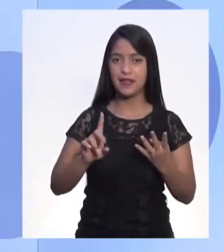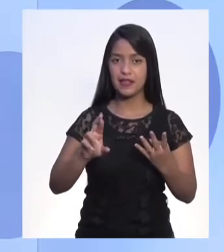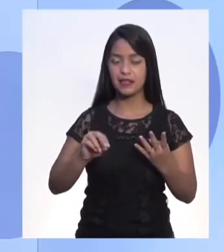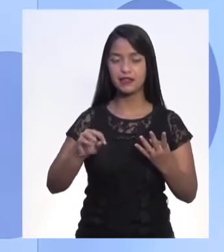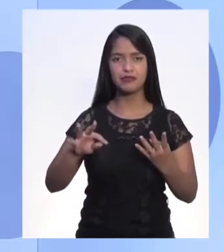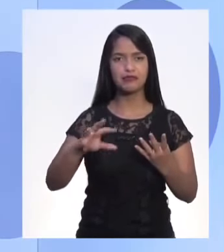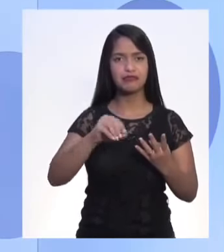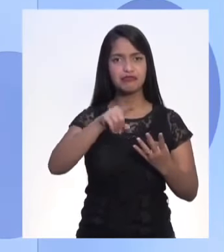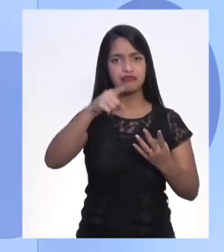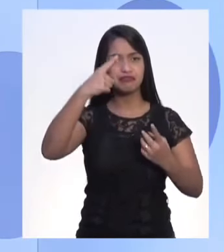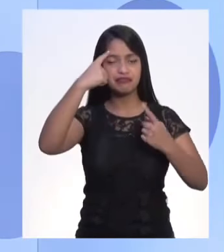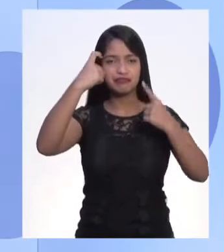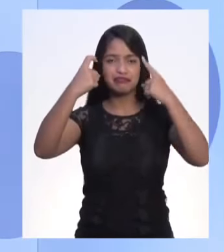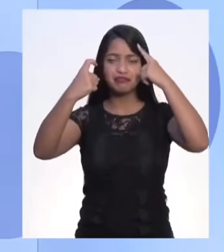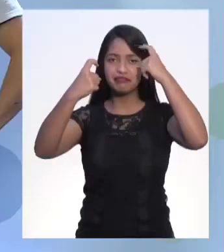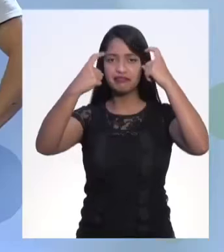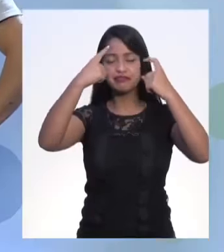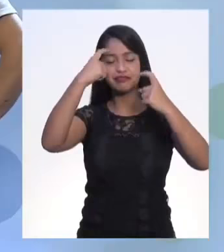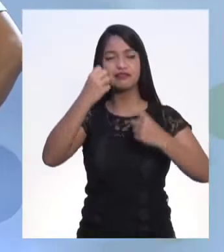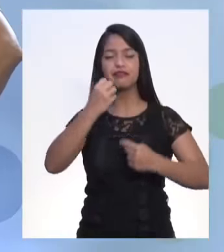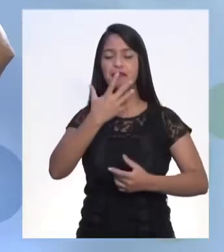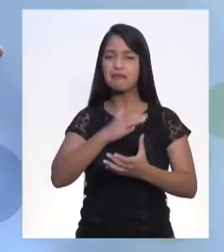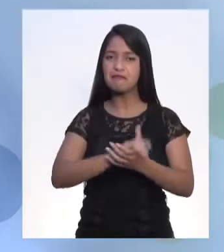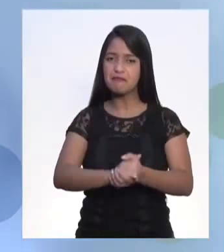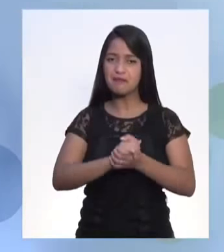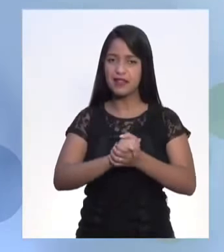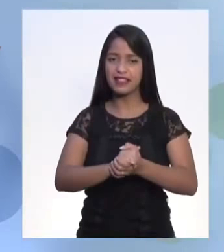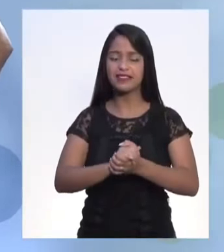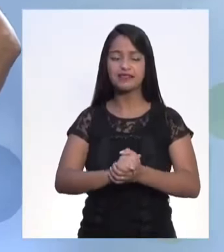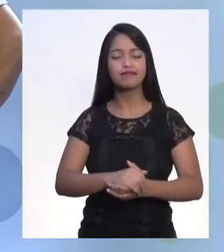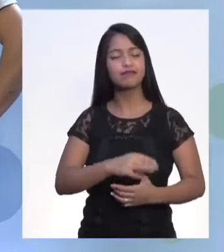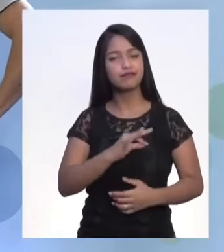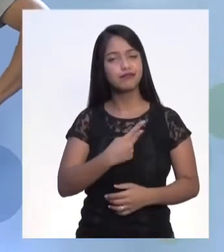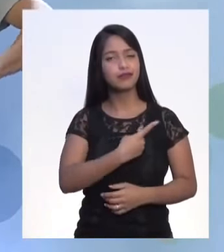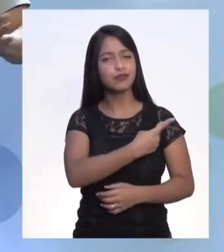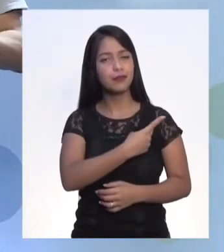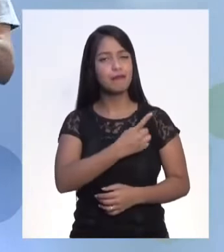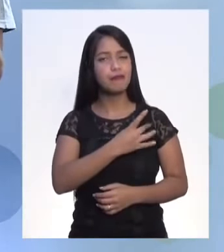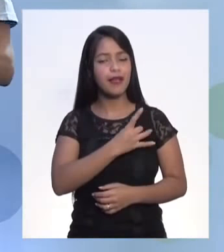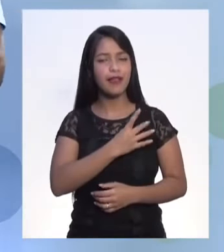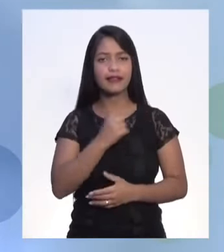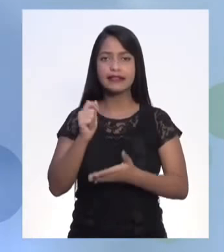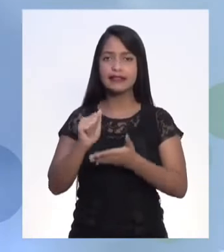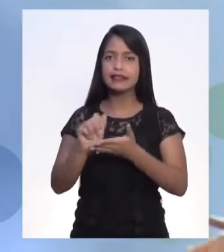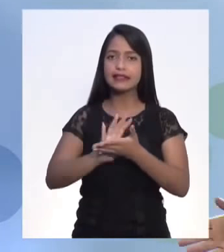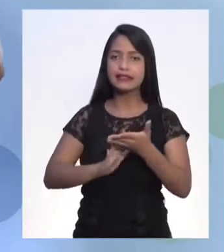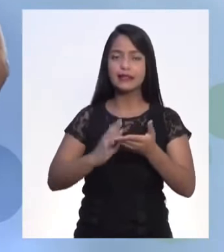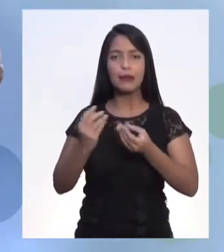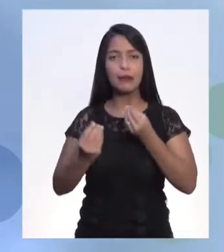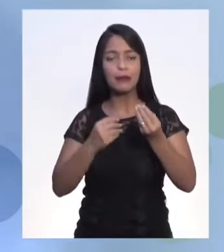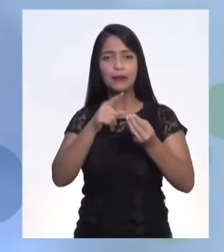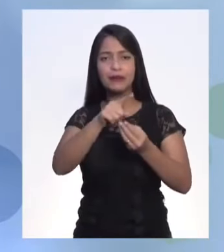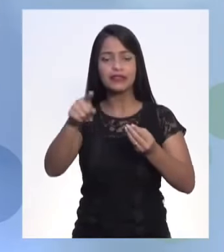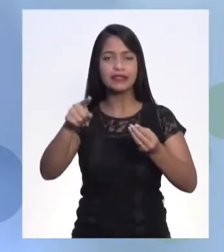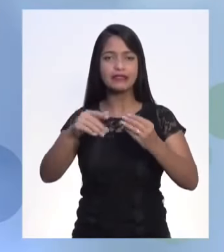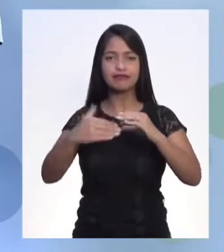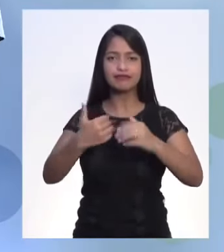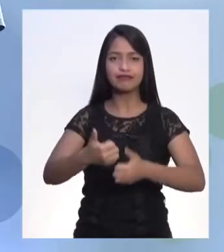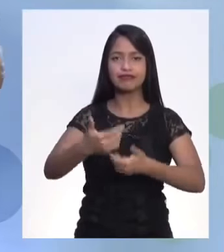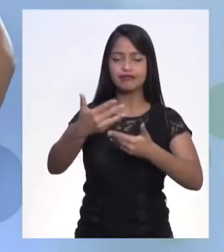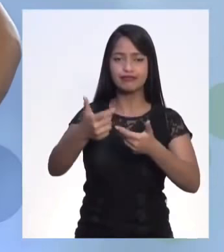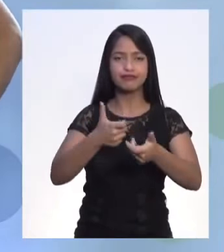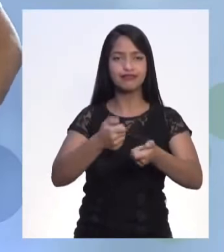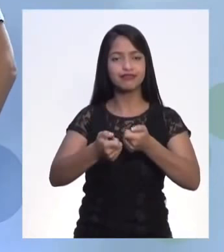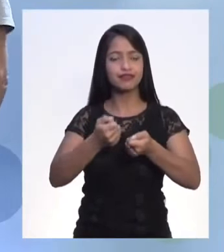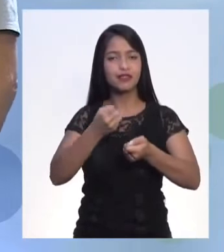parabéns mesmo aí a gente com medo de colocar essa atividade boa aí como é que vai escrever no chat né